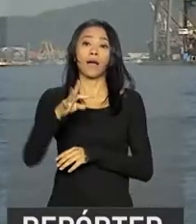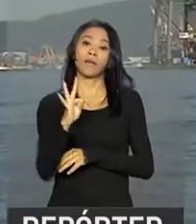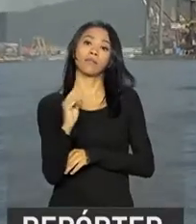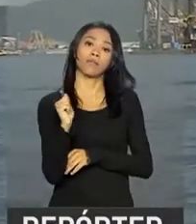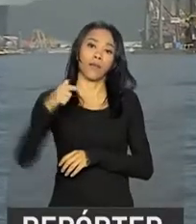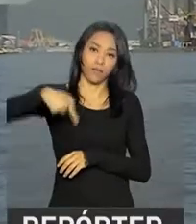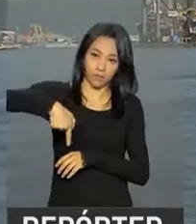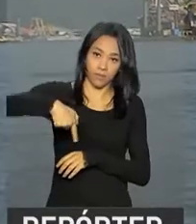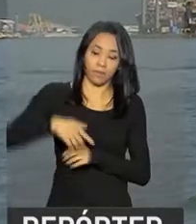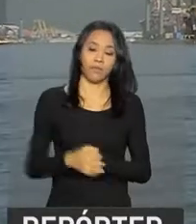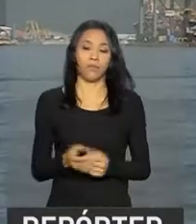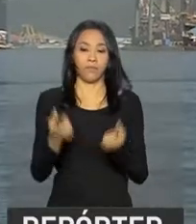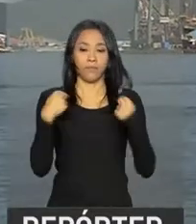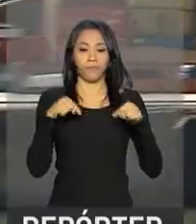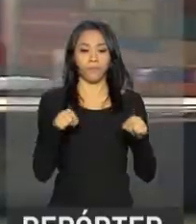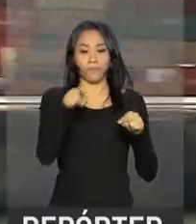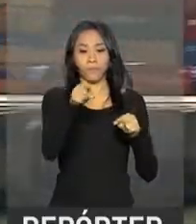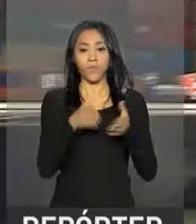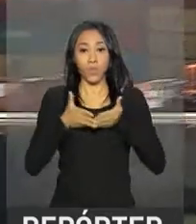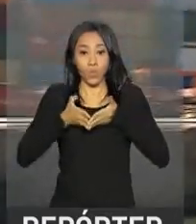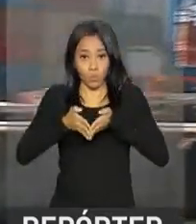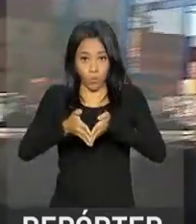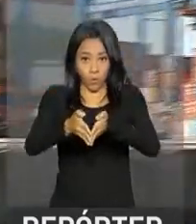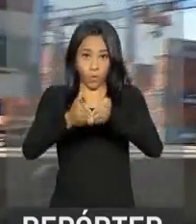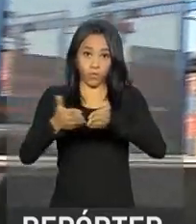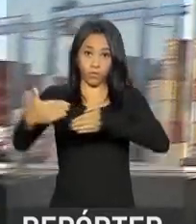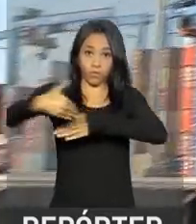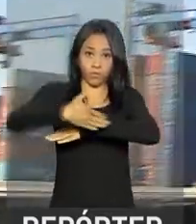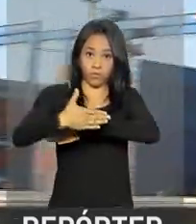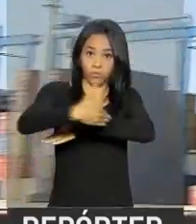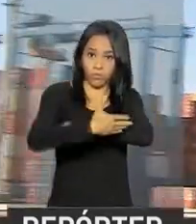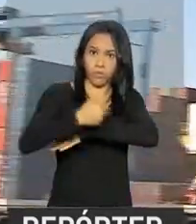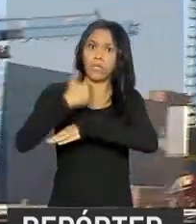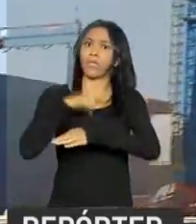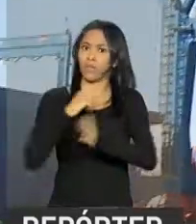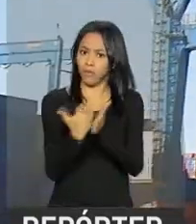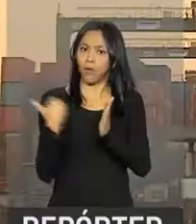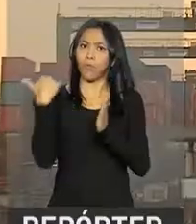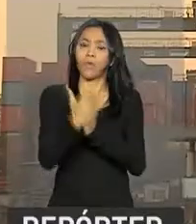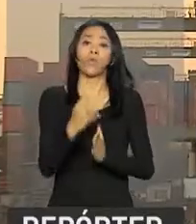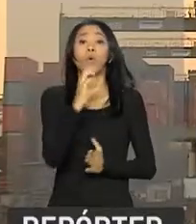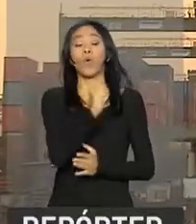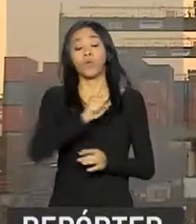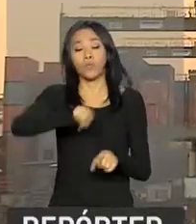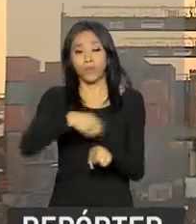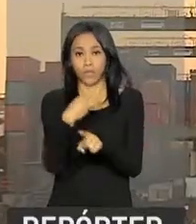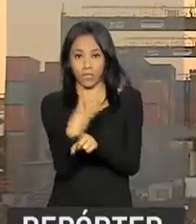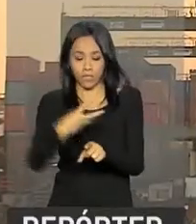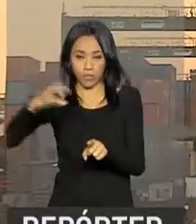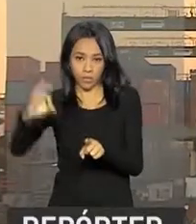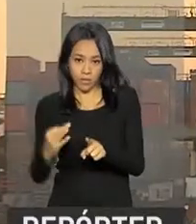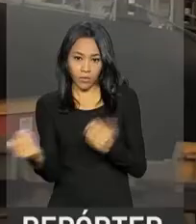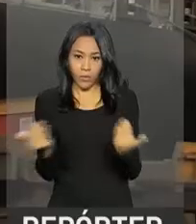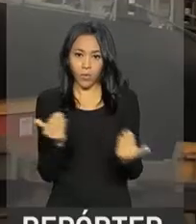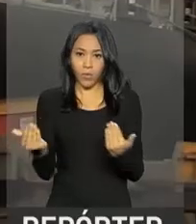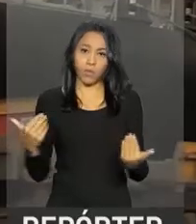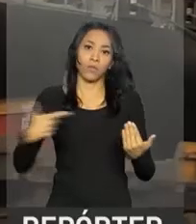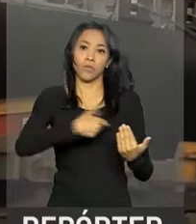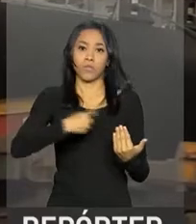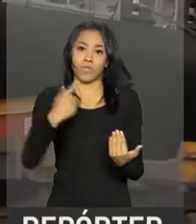os portos brasileiros registraram aumento de 8,3 por cento na comparação